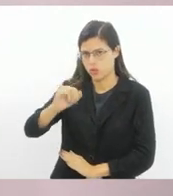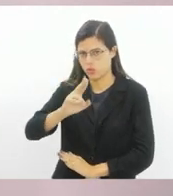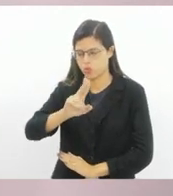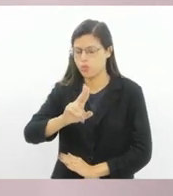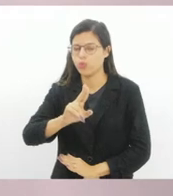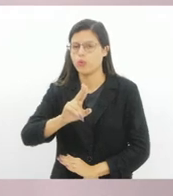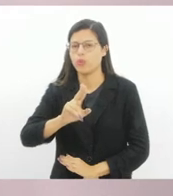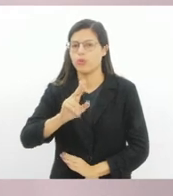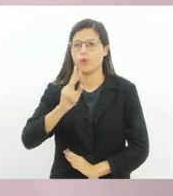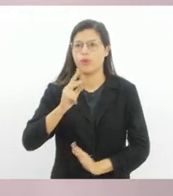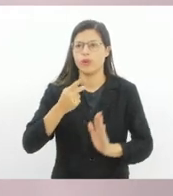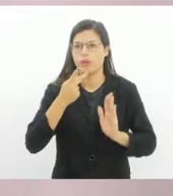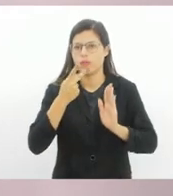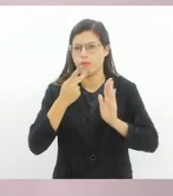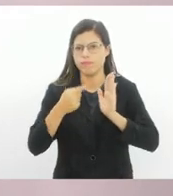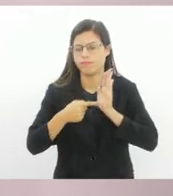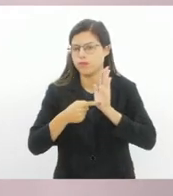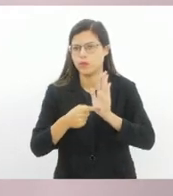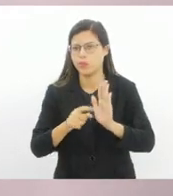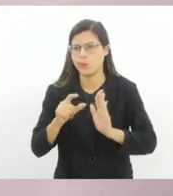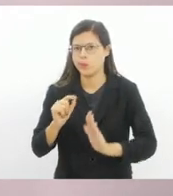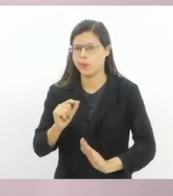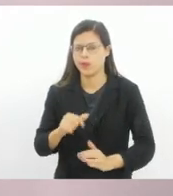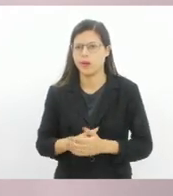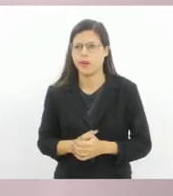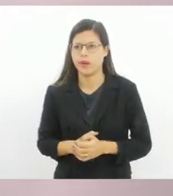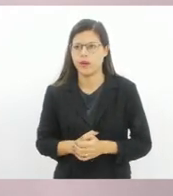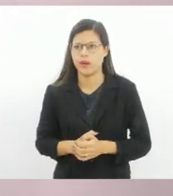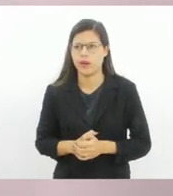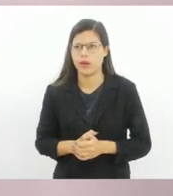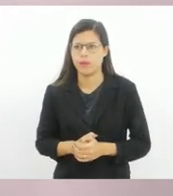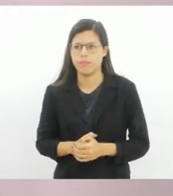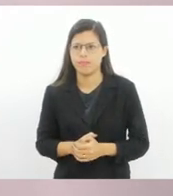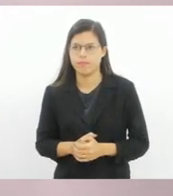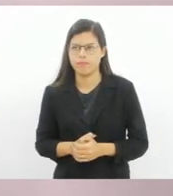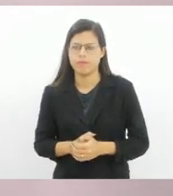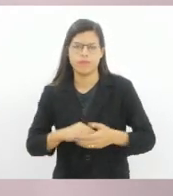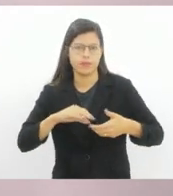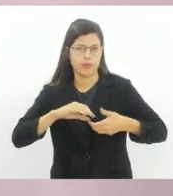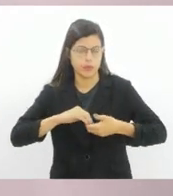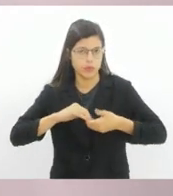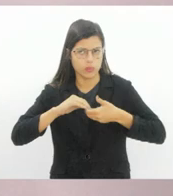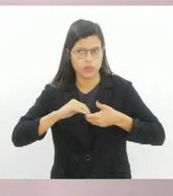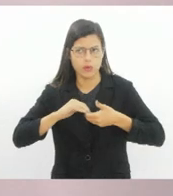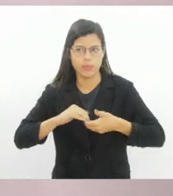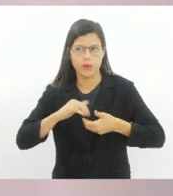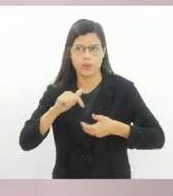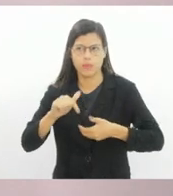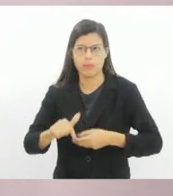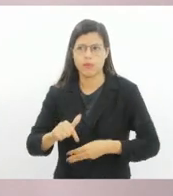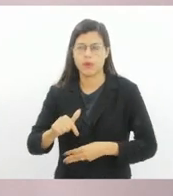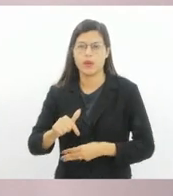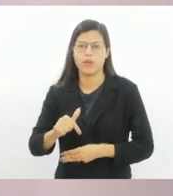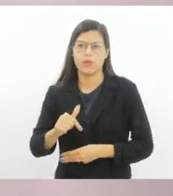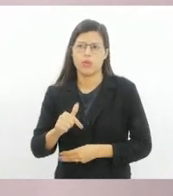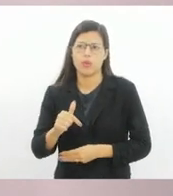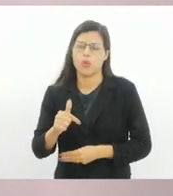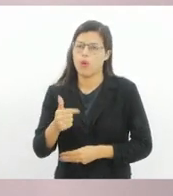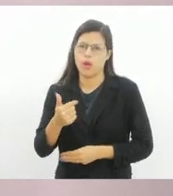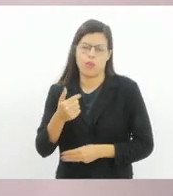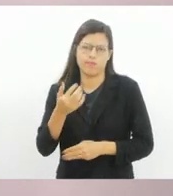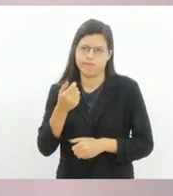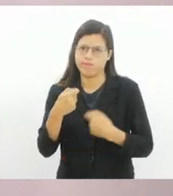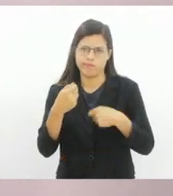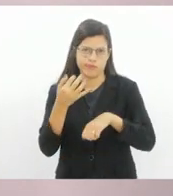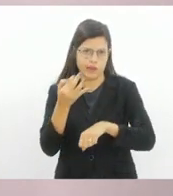que traz a seguinte fala: com os meus cordiais cumprimentos, serve o presente para comunicar a impossibilidade de estar